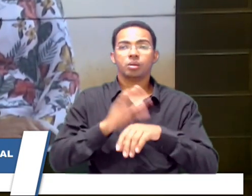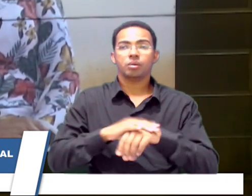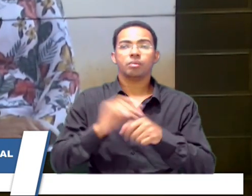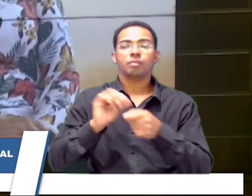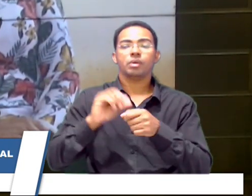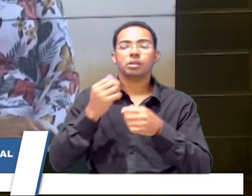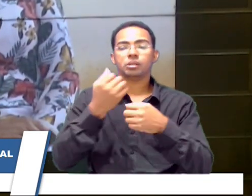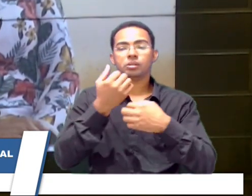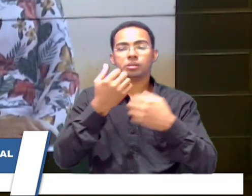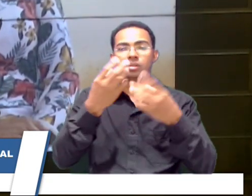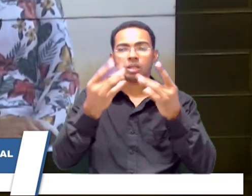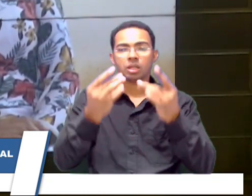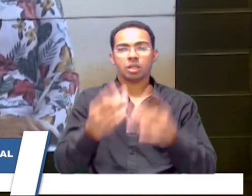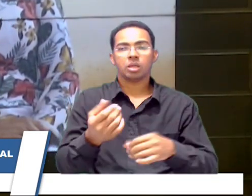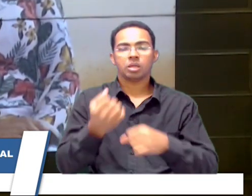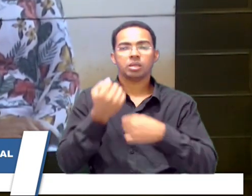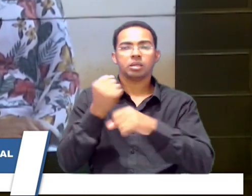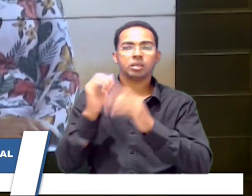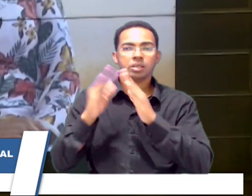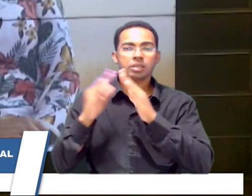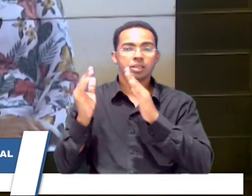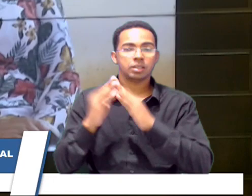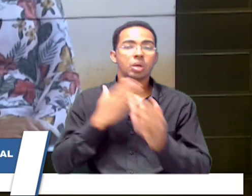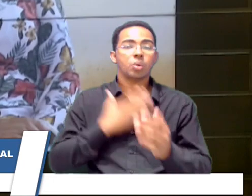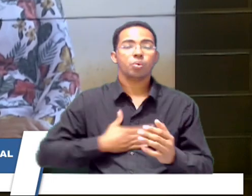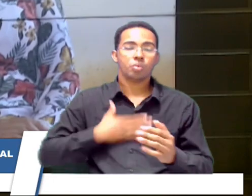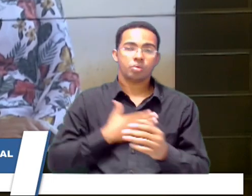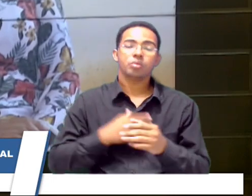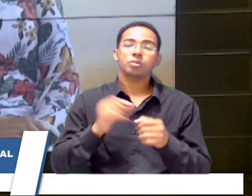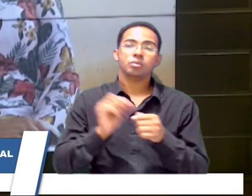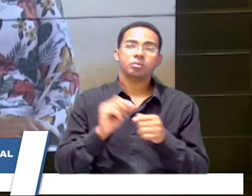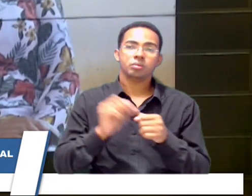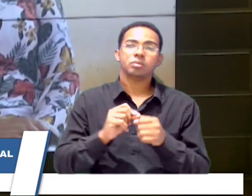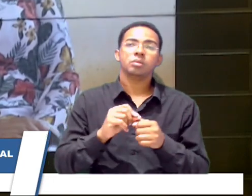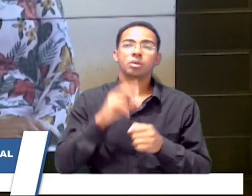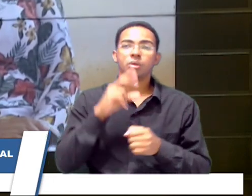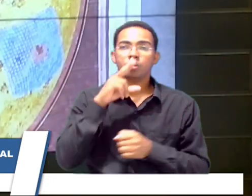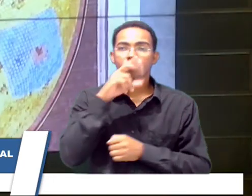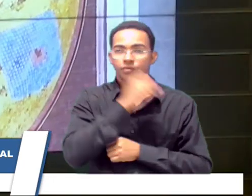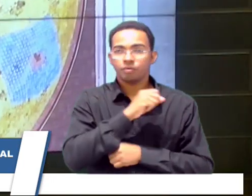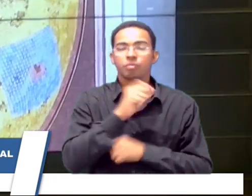eu gosto de fazer, né? Tenho força em fazer.